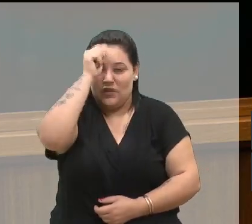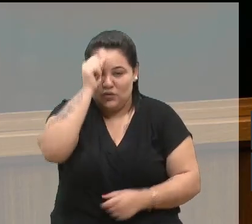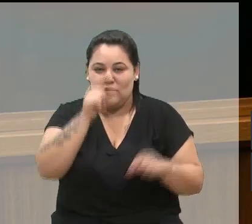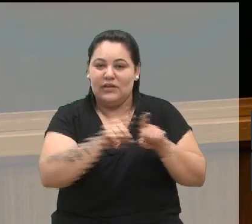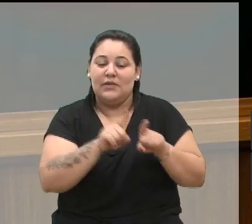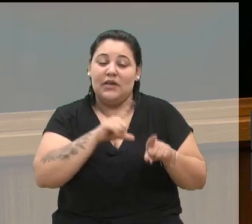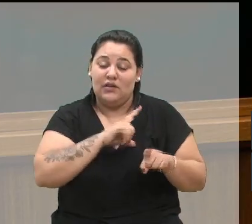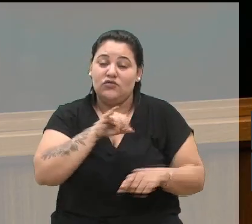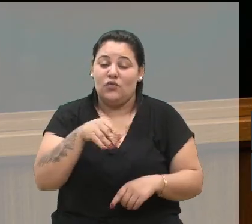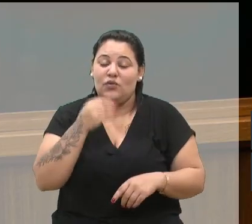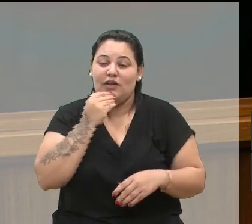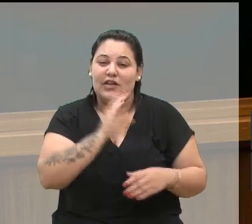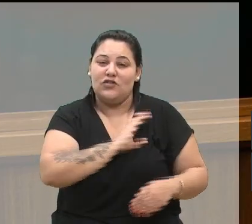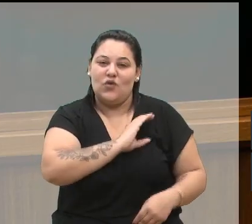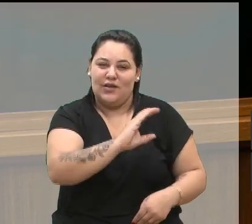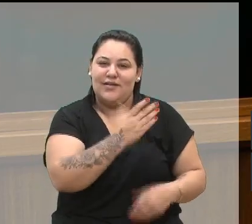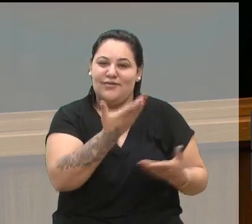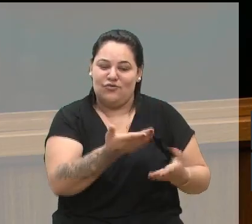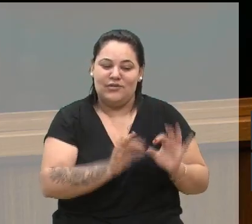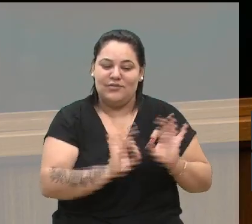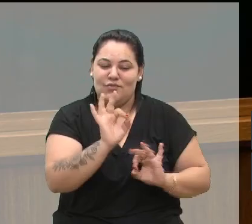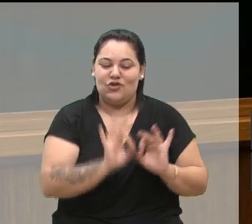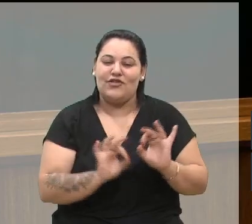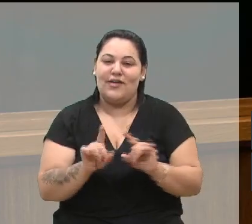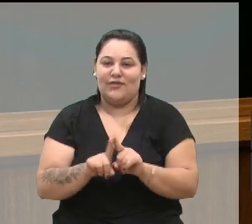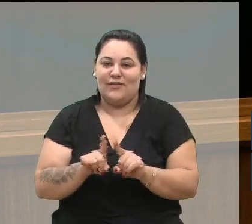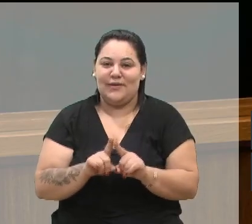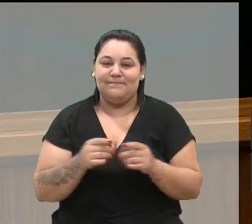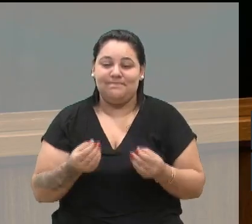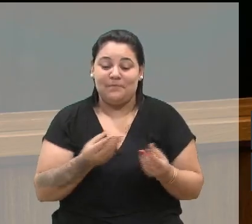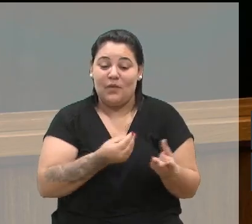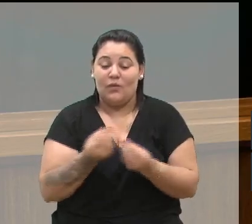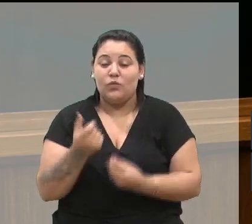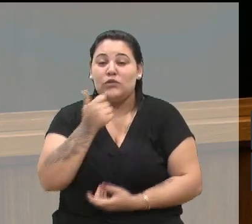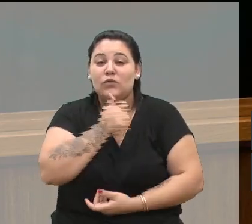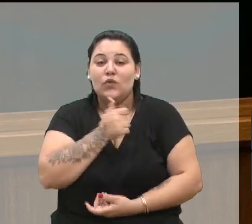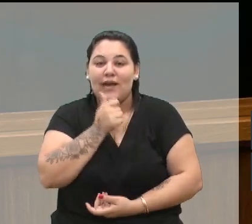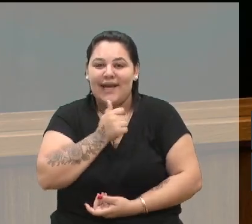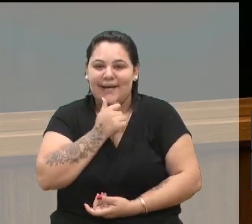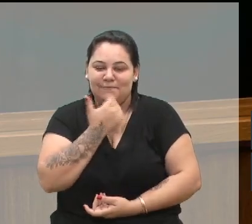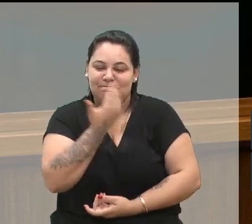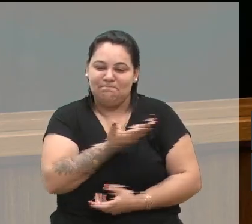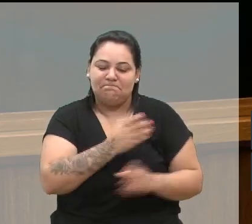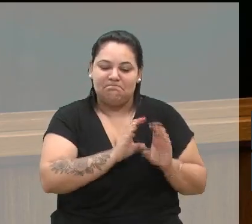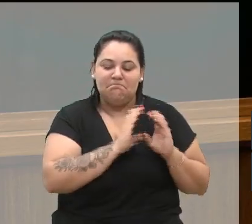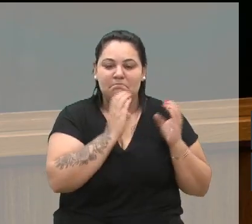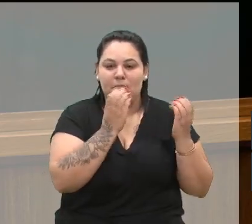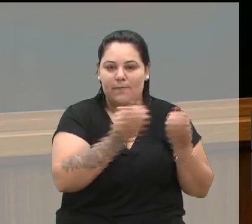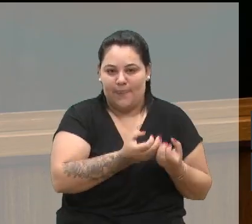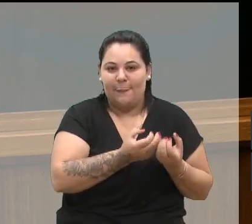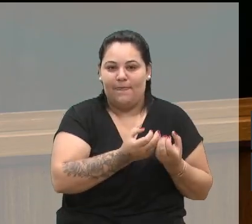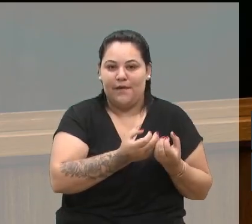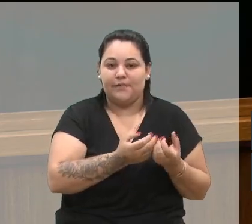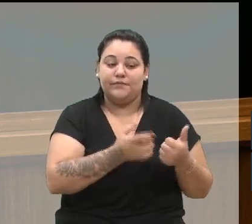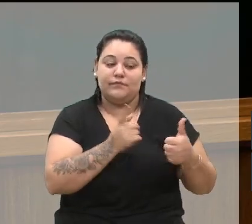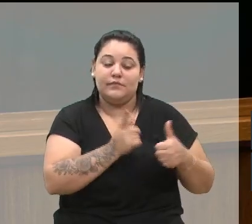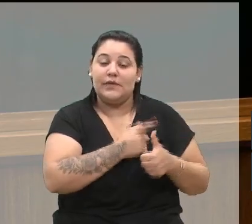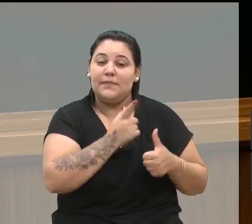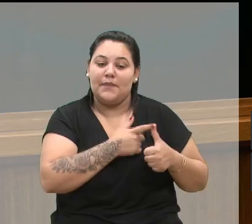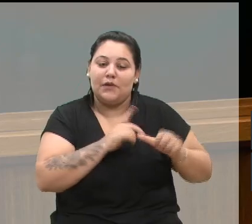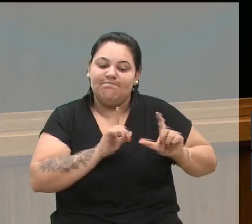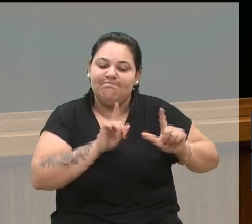coordenar esse projeto e muitas mulheres daquela comunidade. Foi o primeiro local que